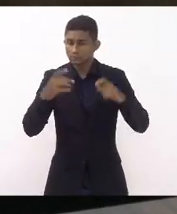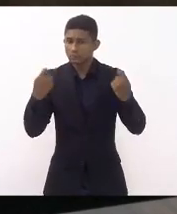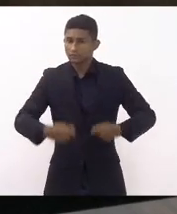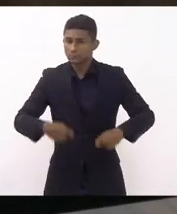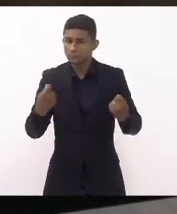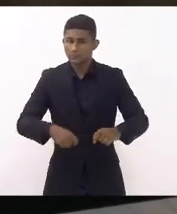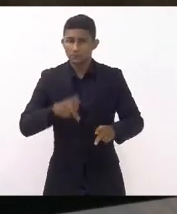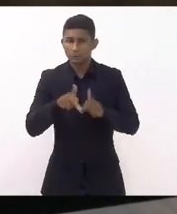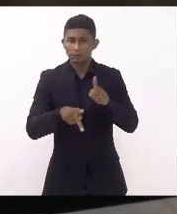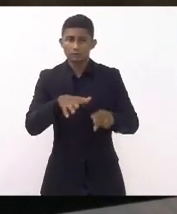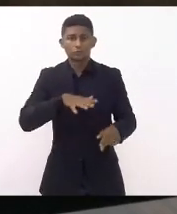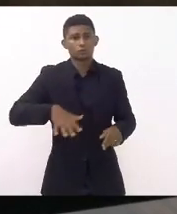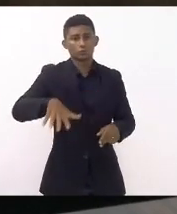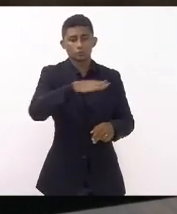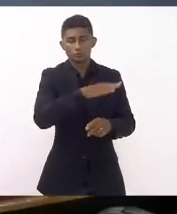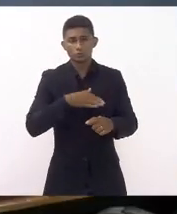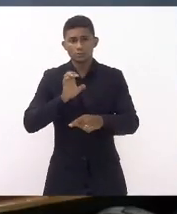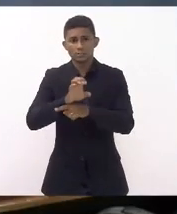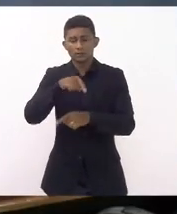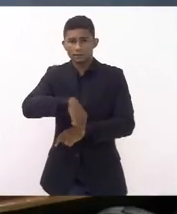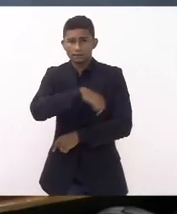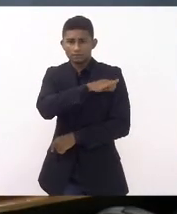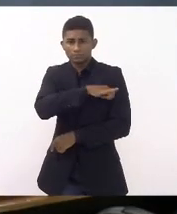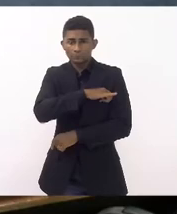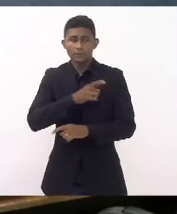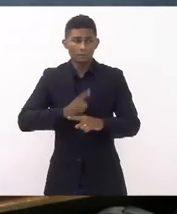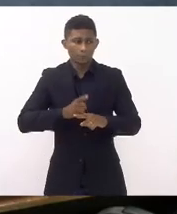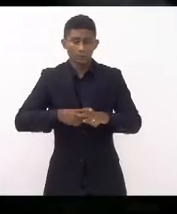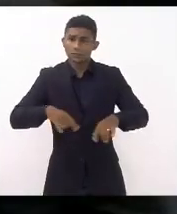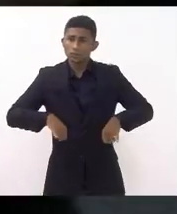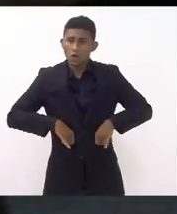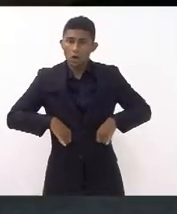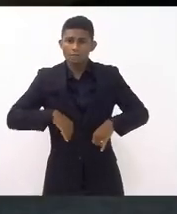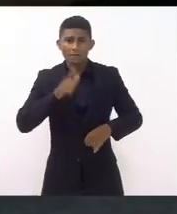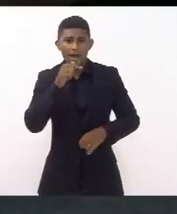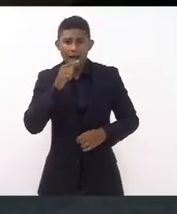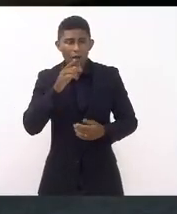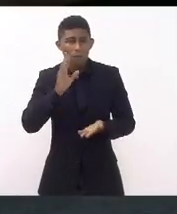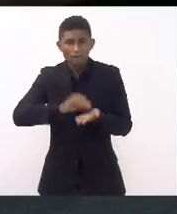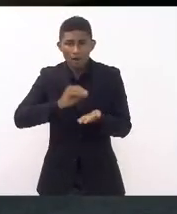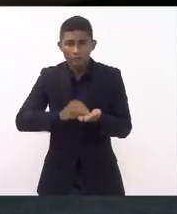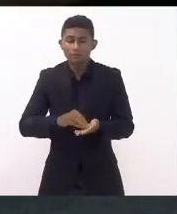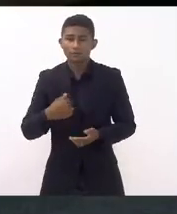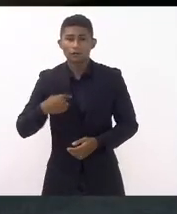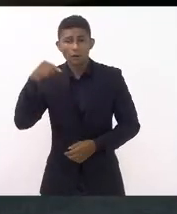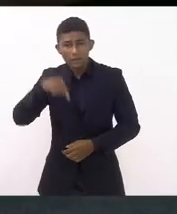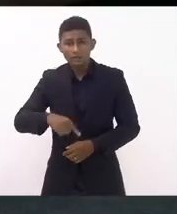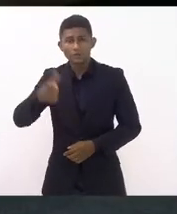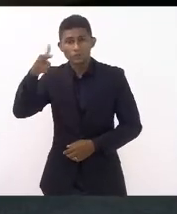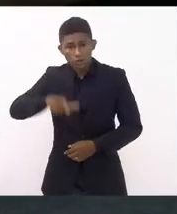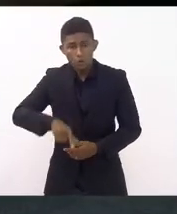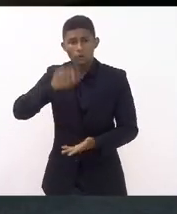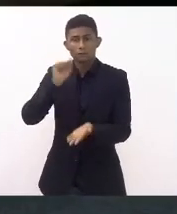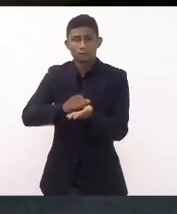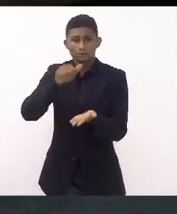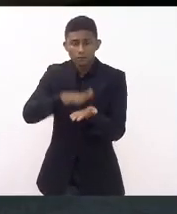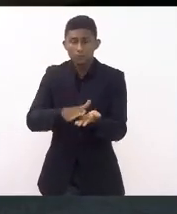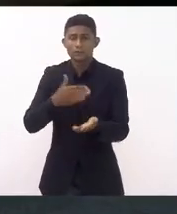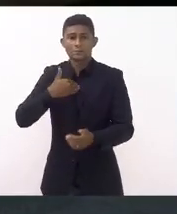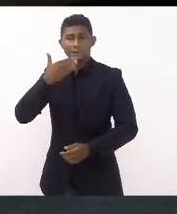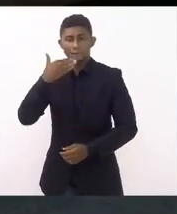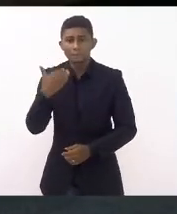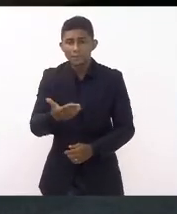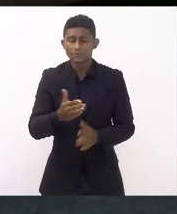à população do Estado do Rio de Janeiro, que sofre sem água. Eu quero aqui, de novo, denunciar e fazer um apelo